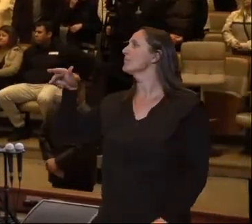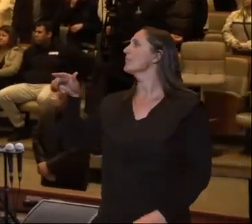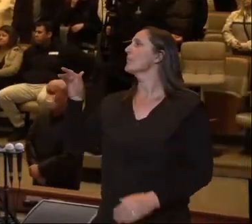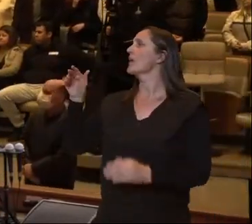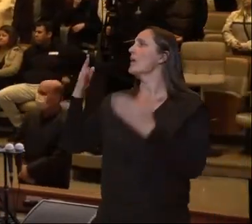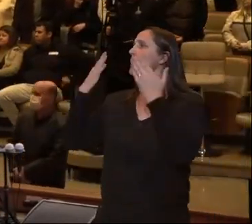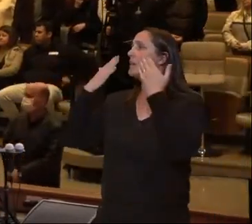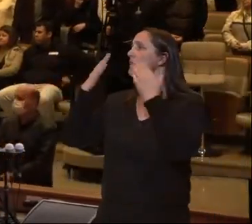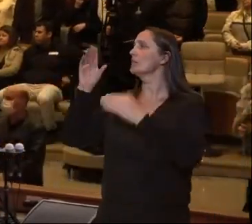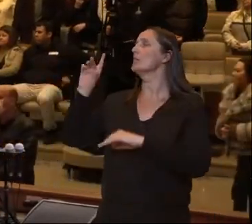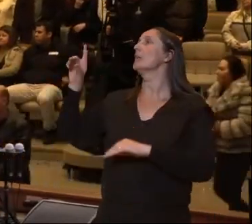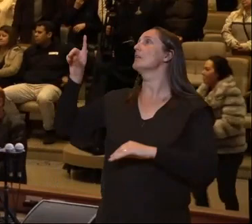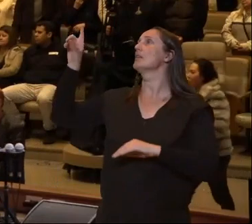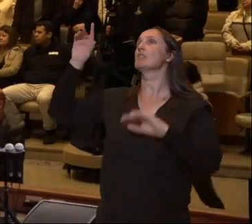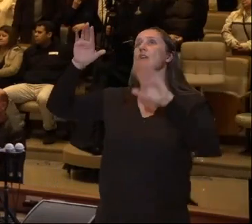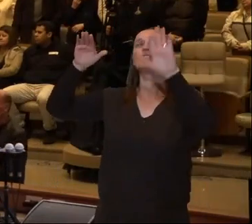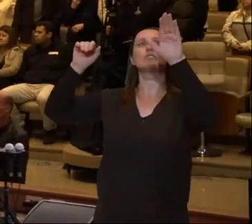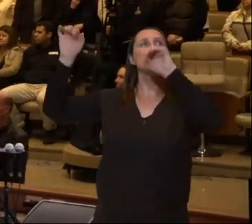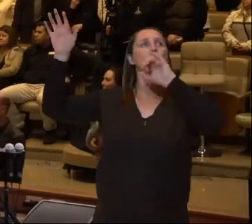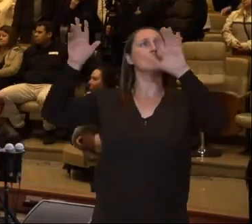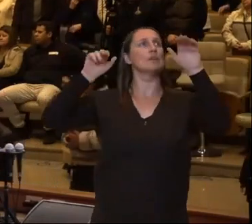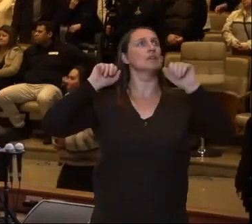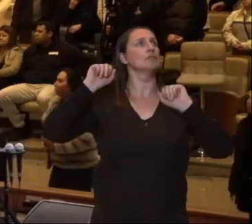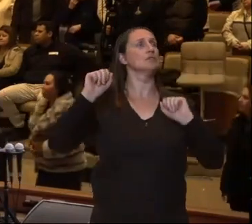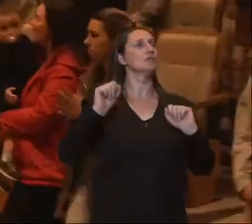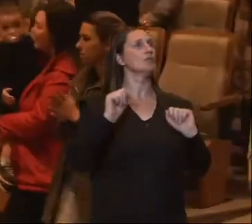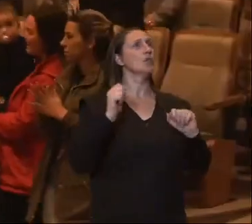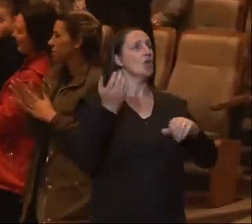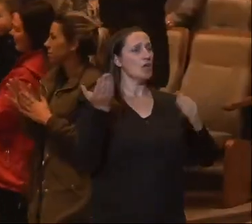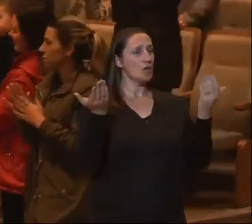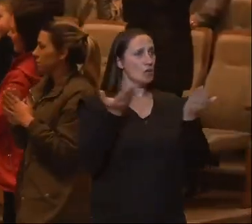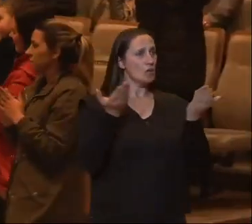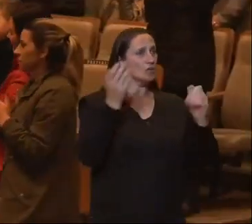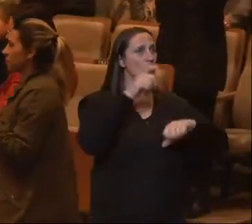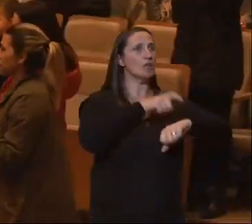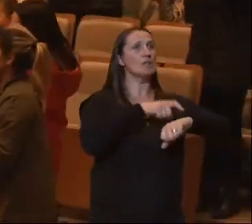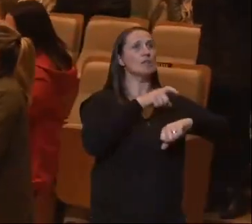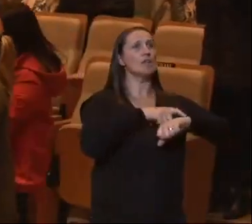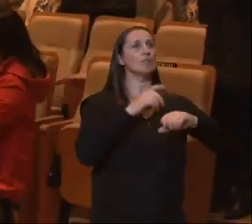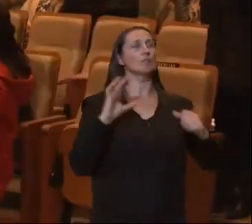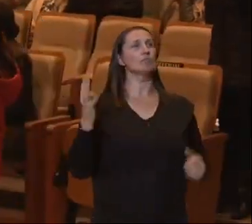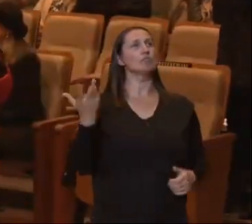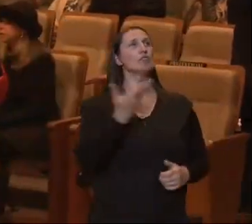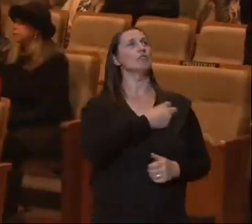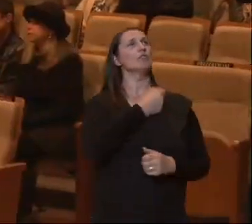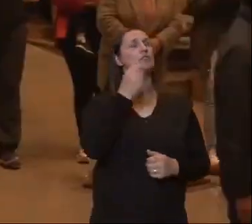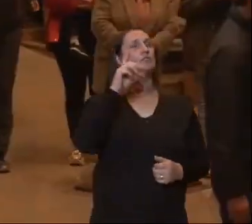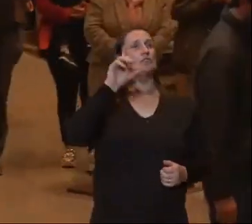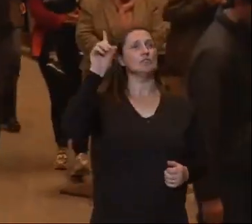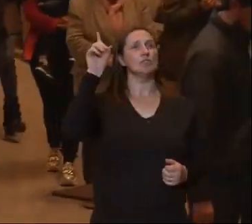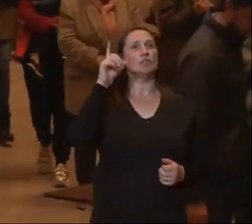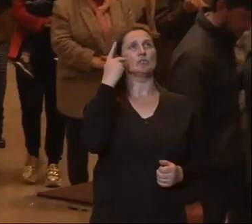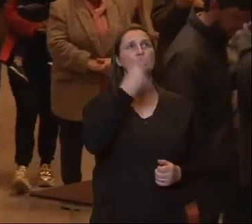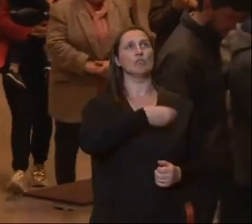Venha, tem mais gente, Deus está chamando. Hoje é o tempo do resgate de Deus para você. Venha.